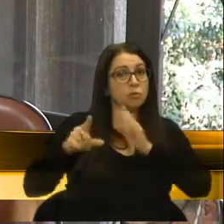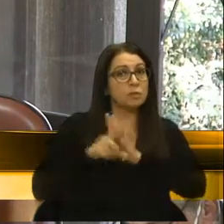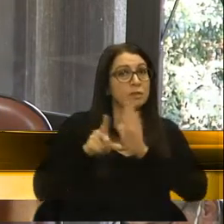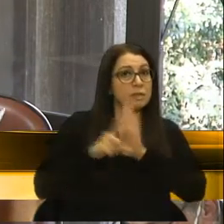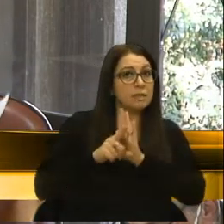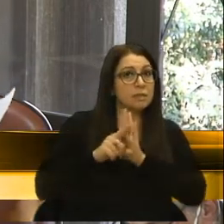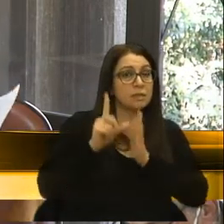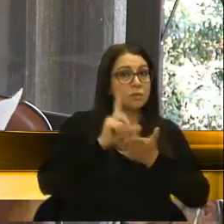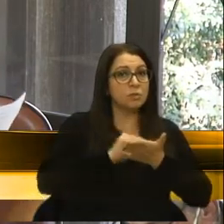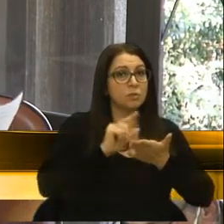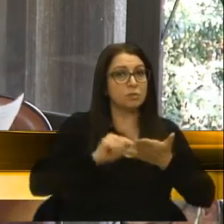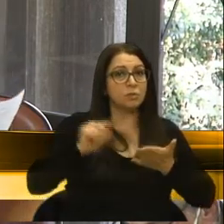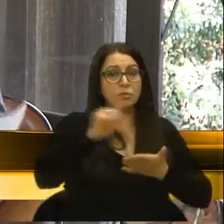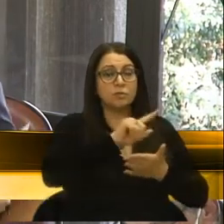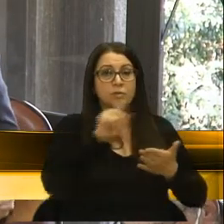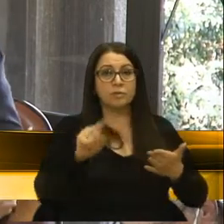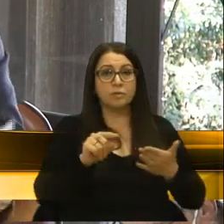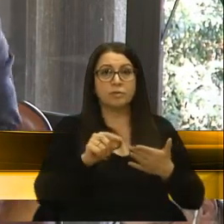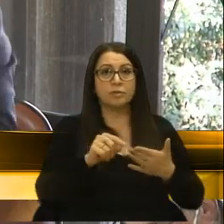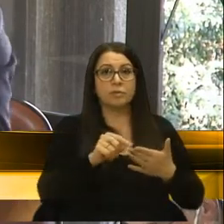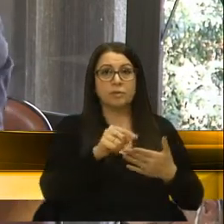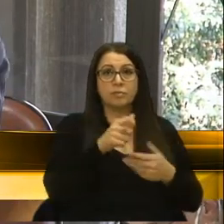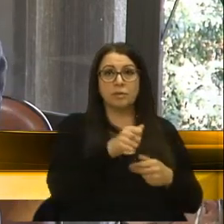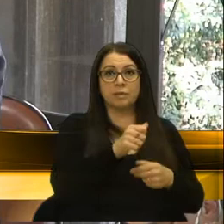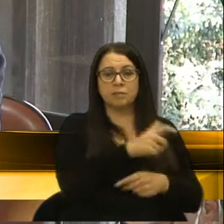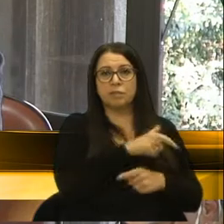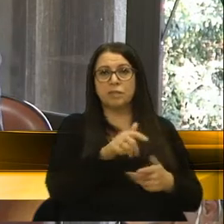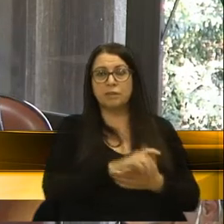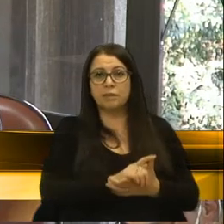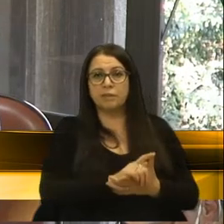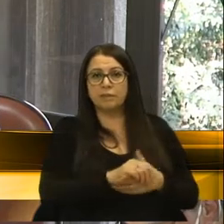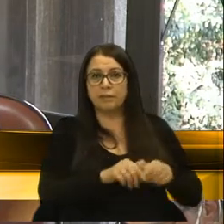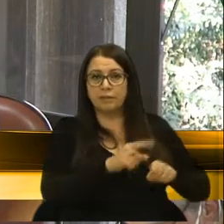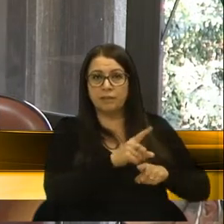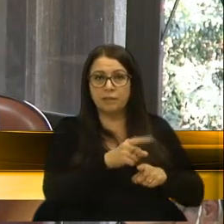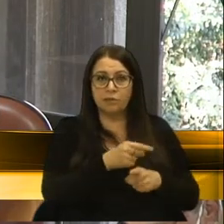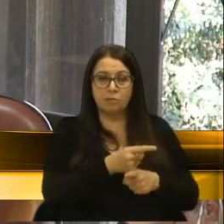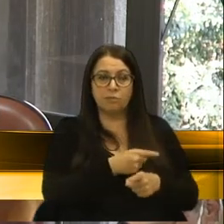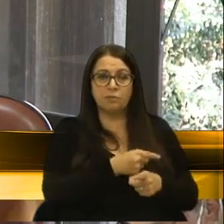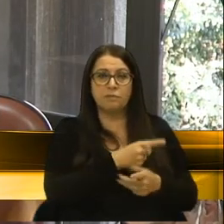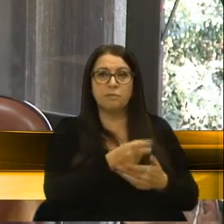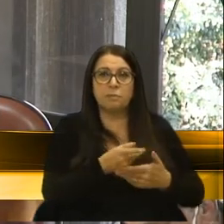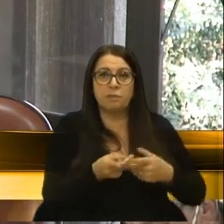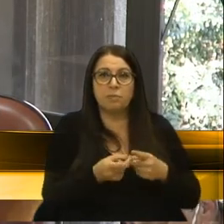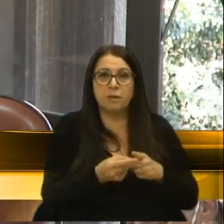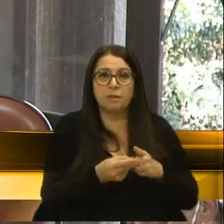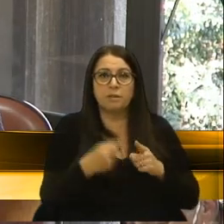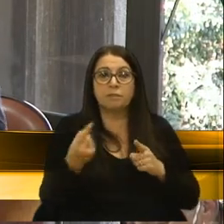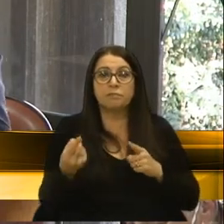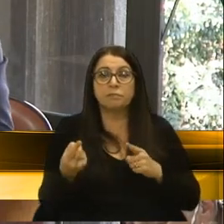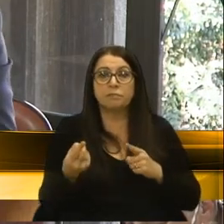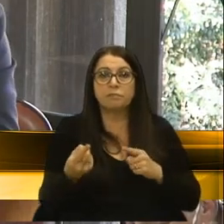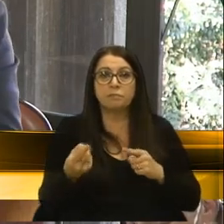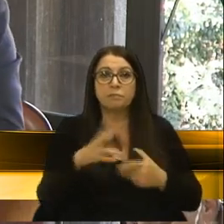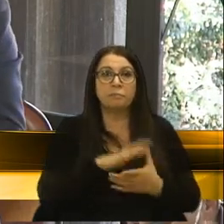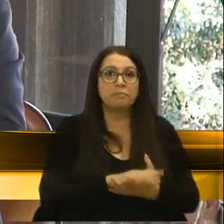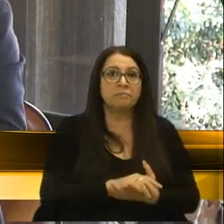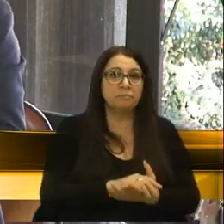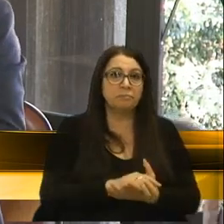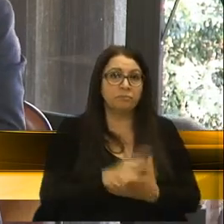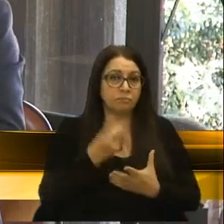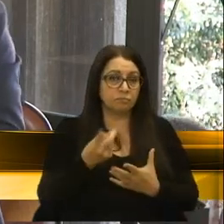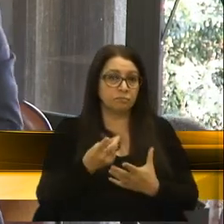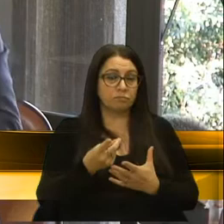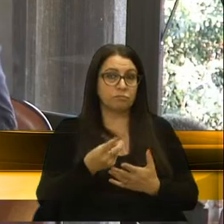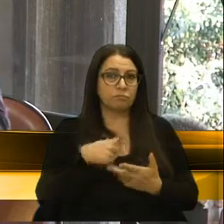seu artigo 84A, que foi inserido em 2015, ela diz: a partir da vigência desta lei,